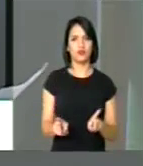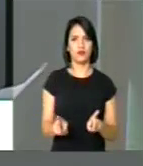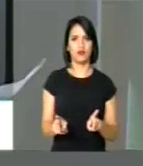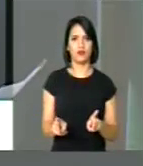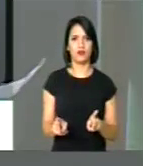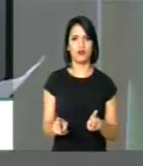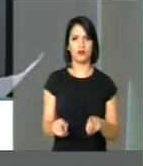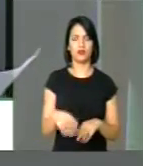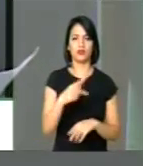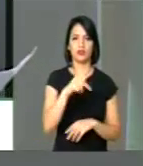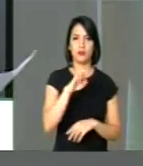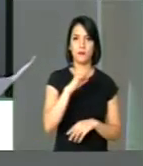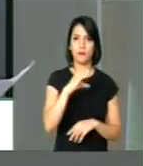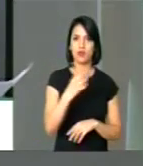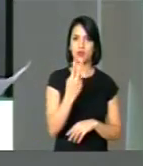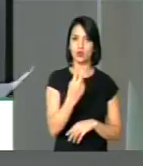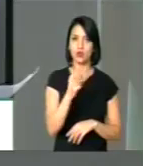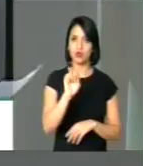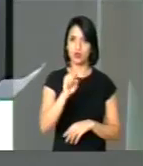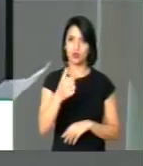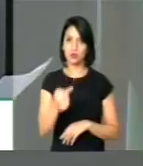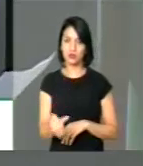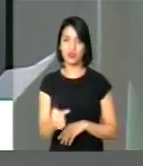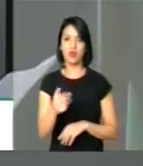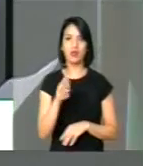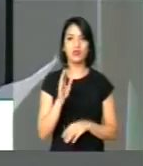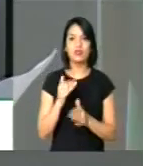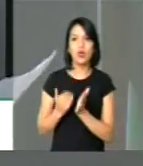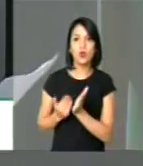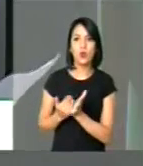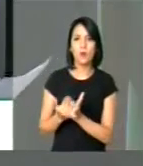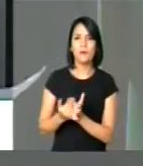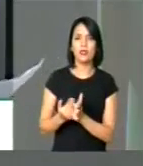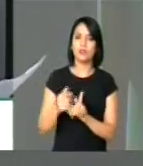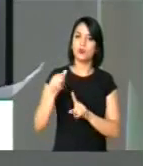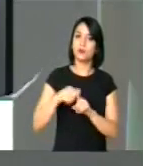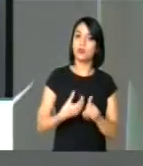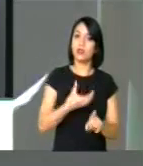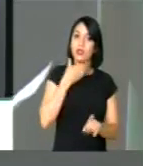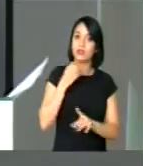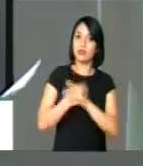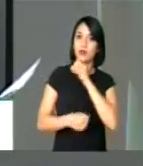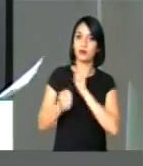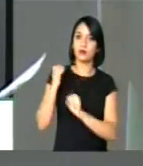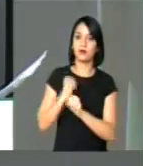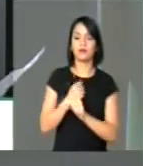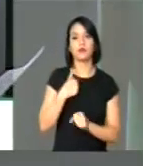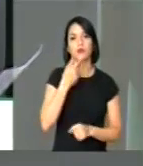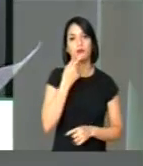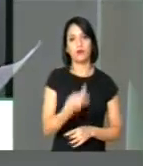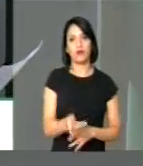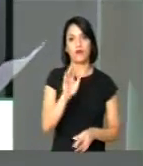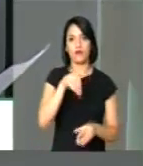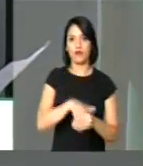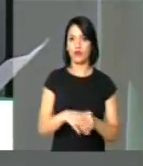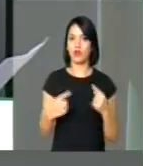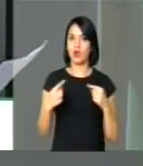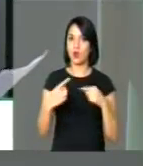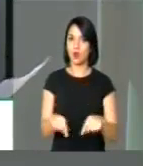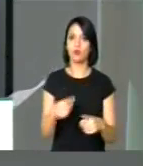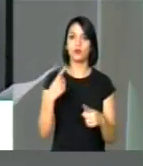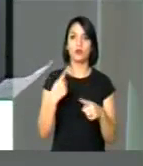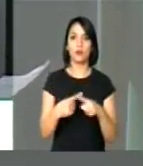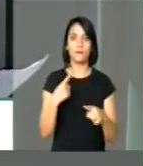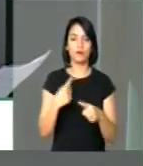PEC 287, da qual desde o primeiro momento, ainda em dezembro do ano passado, eu dizia que votaria contra porque ela